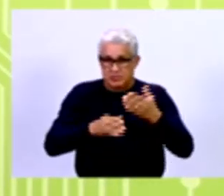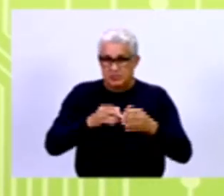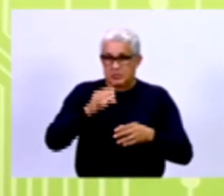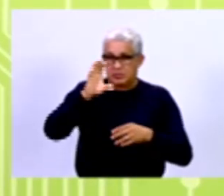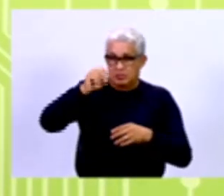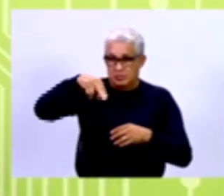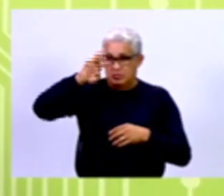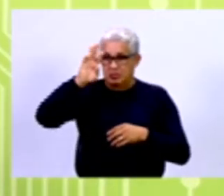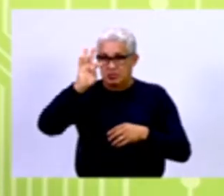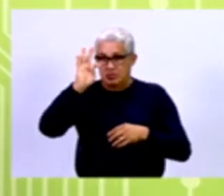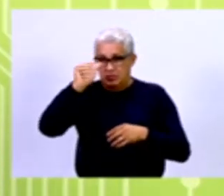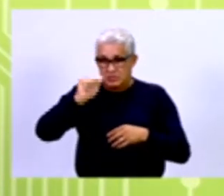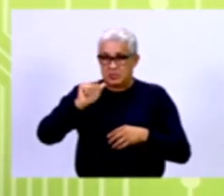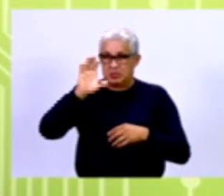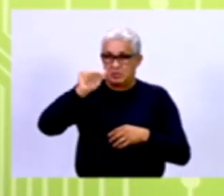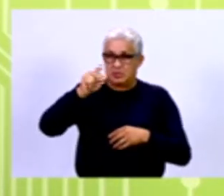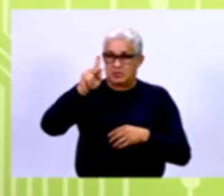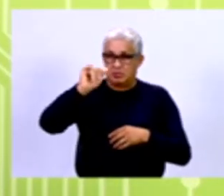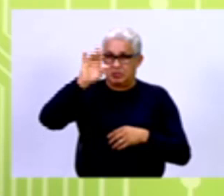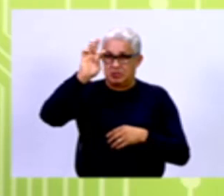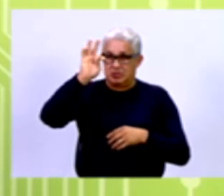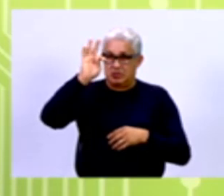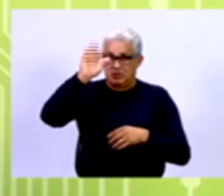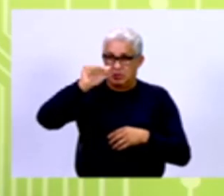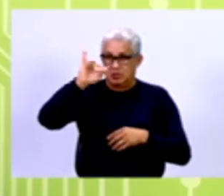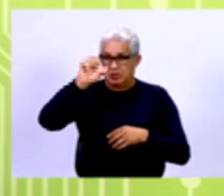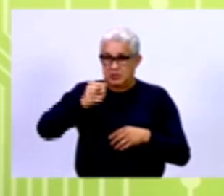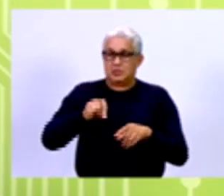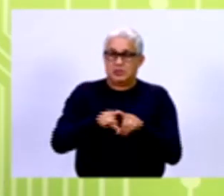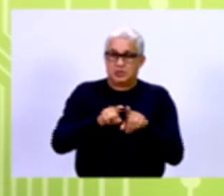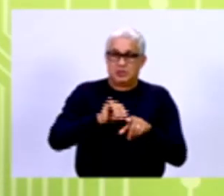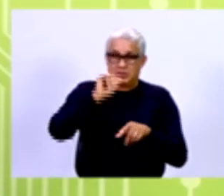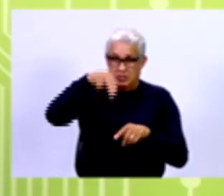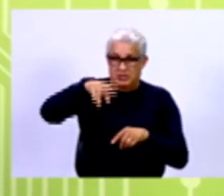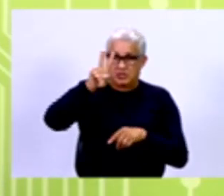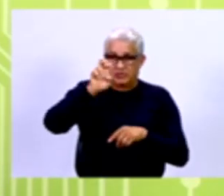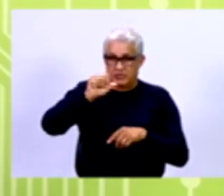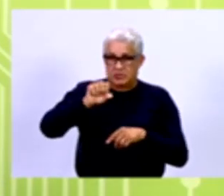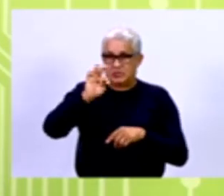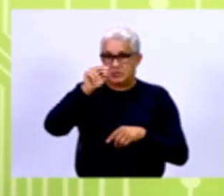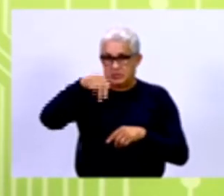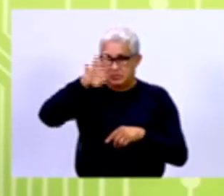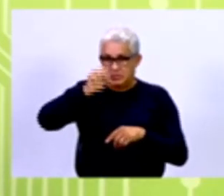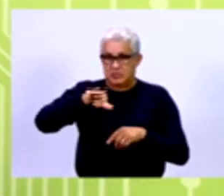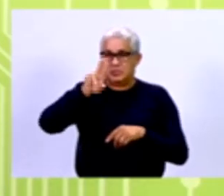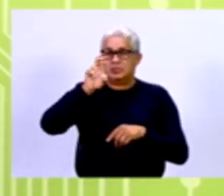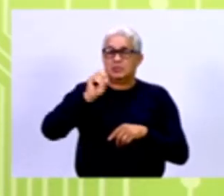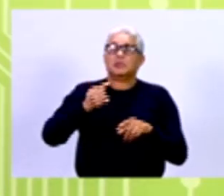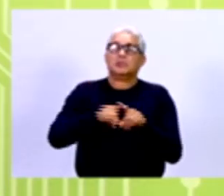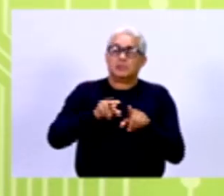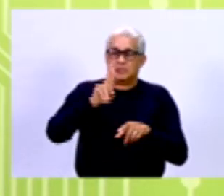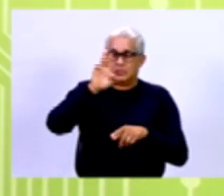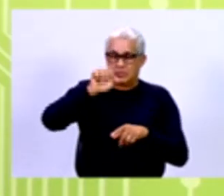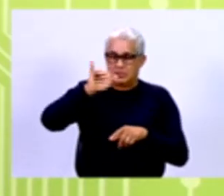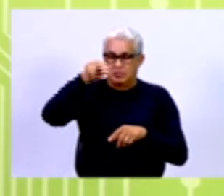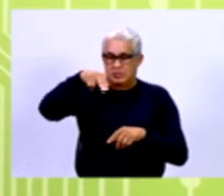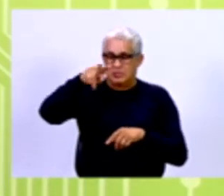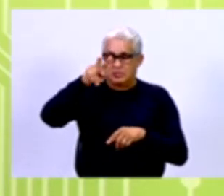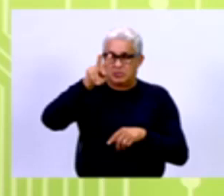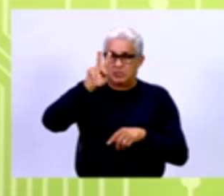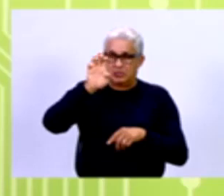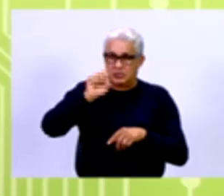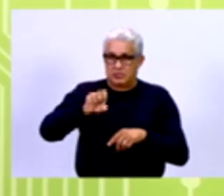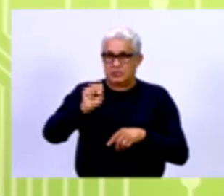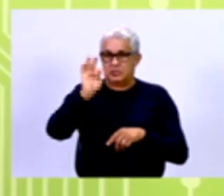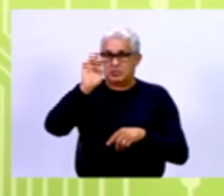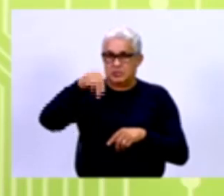capitais. Então, investimento e reinvestimento externo direto são ganhos já, são